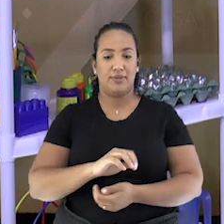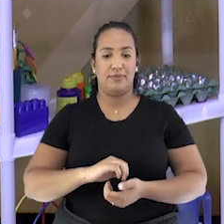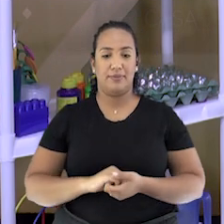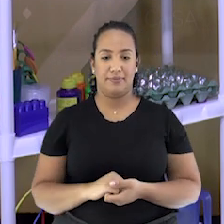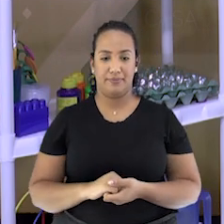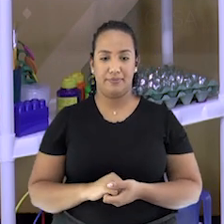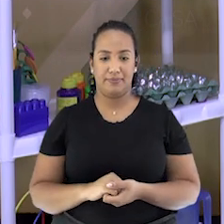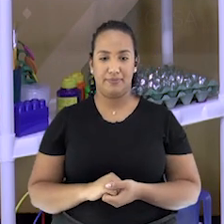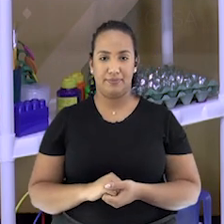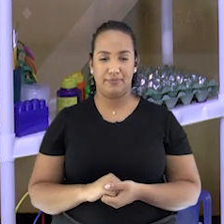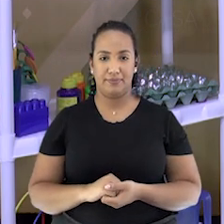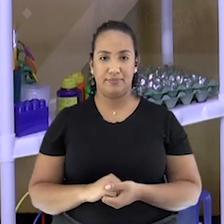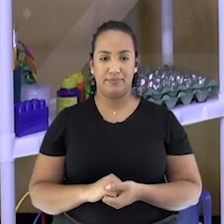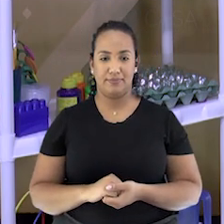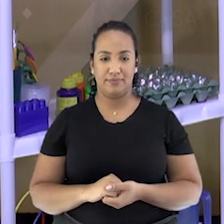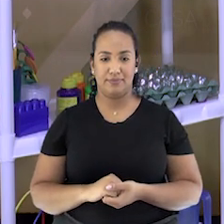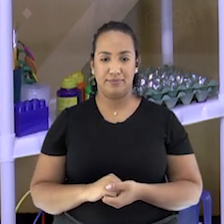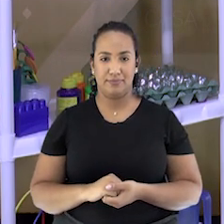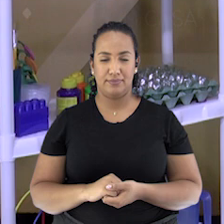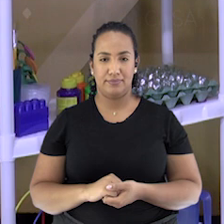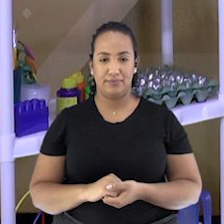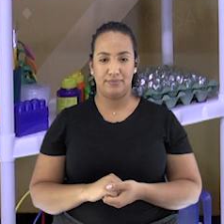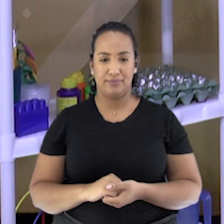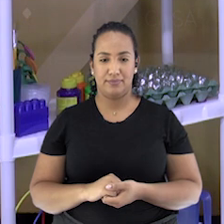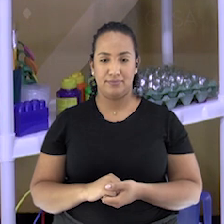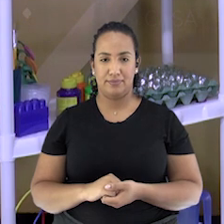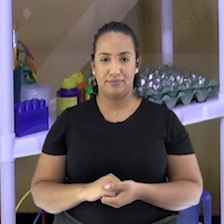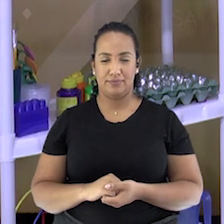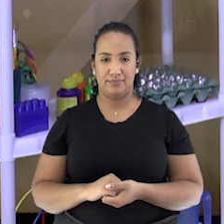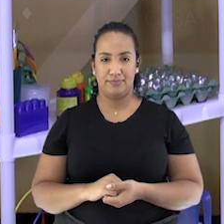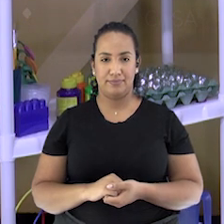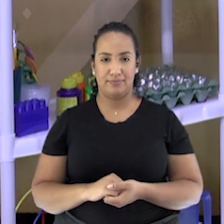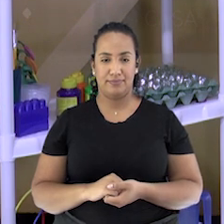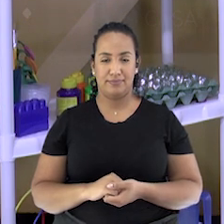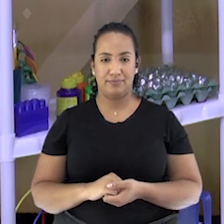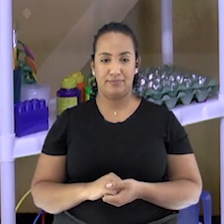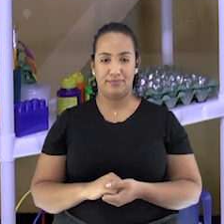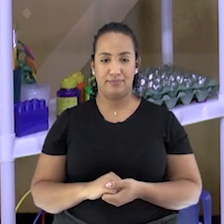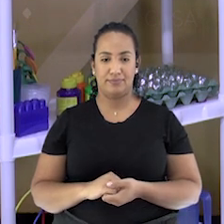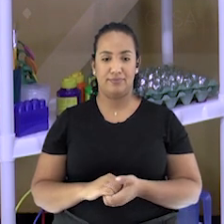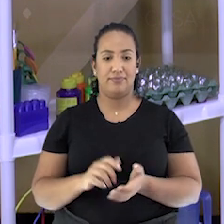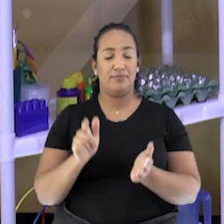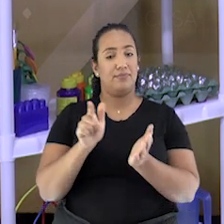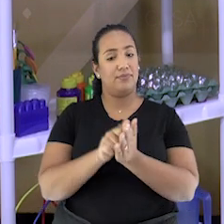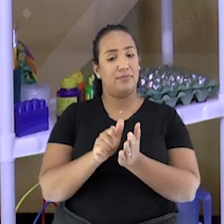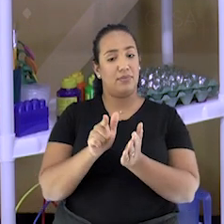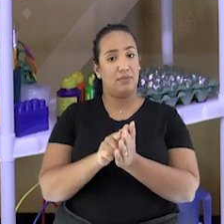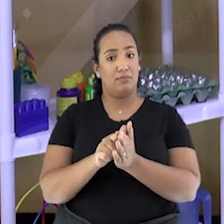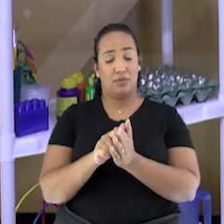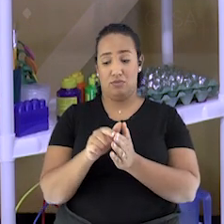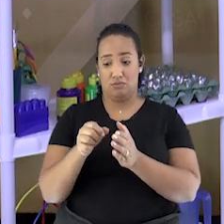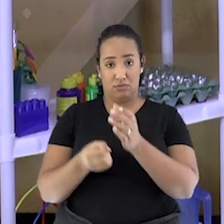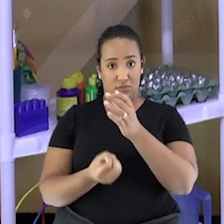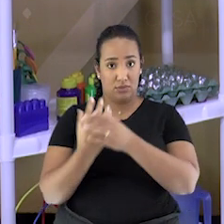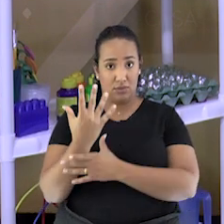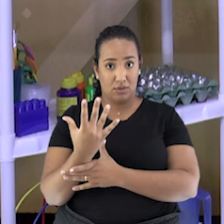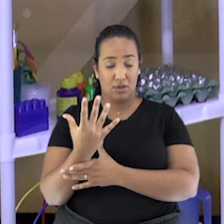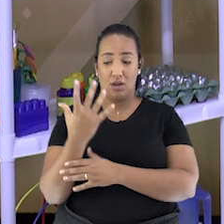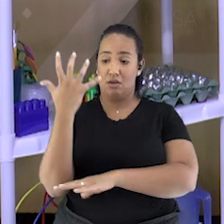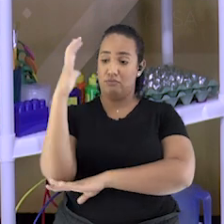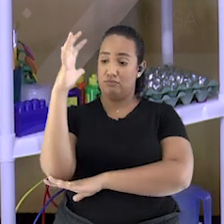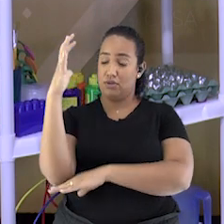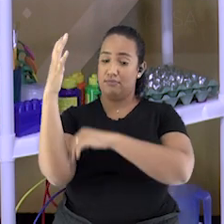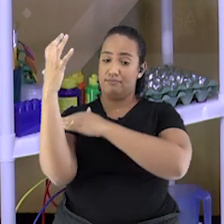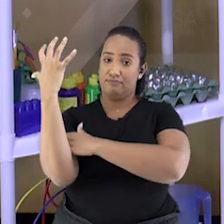Isso significa que são menos árvores para a nossa natureza. Então, toda vez que você estiver desperdiçando papel, ou seja, usando